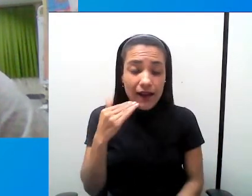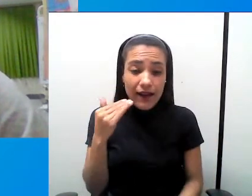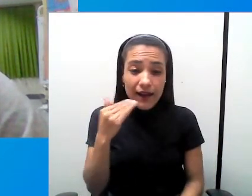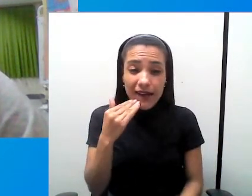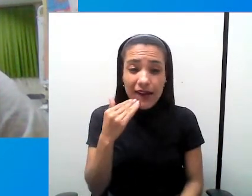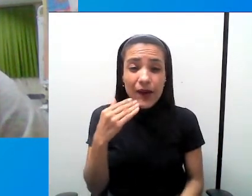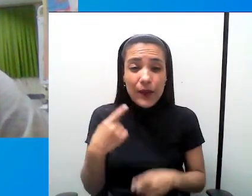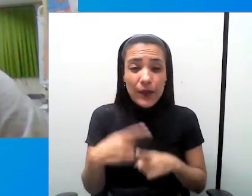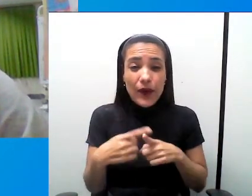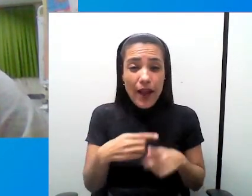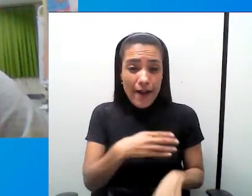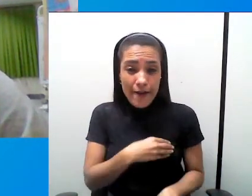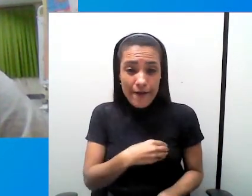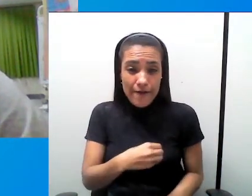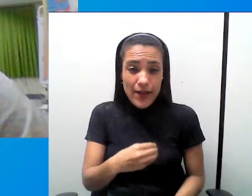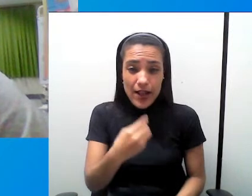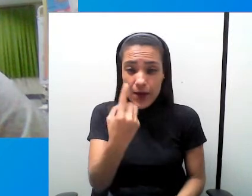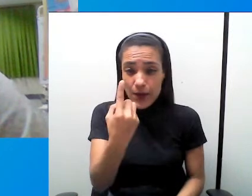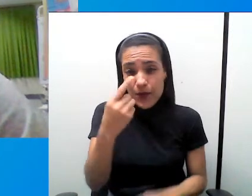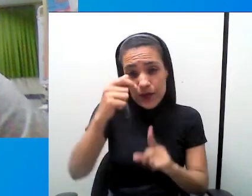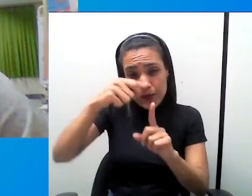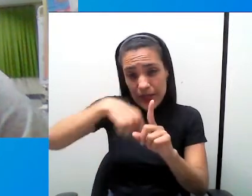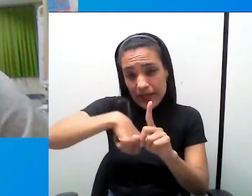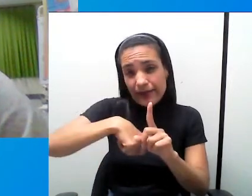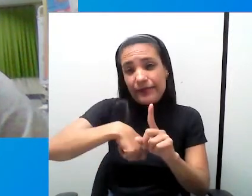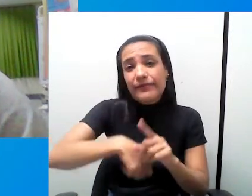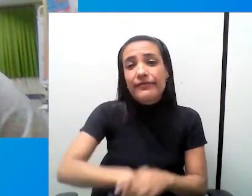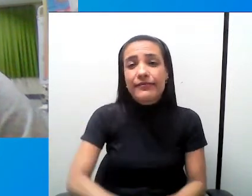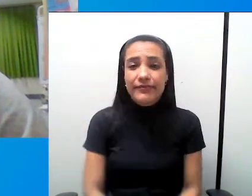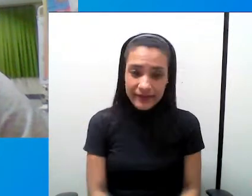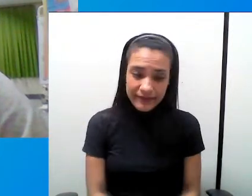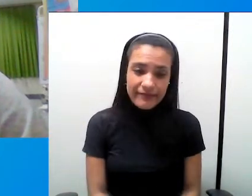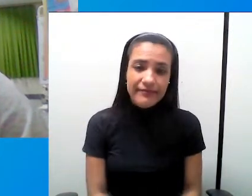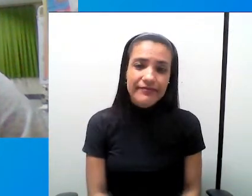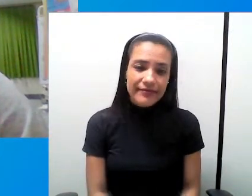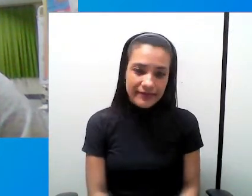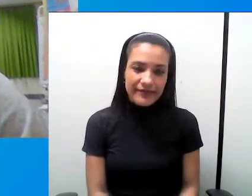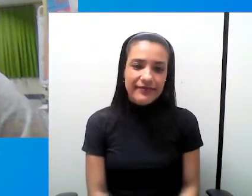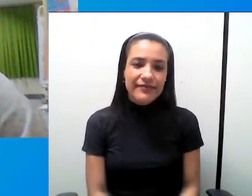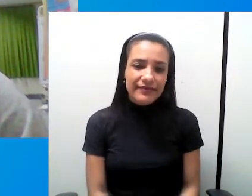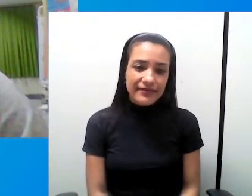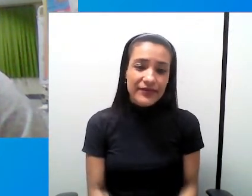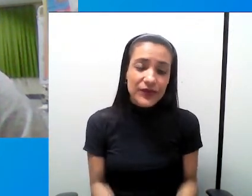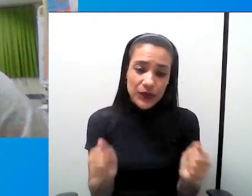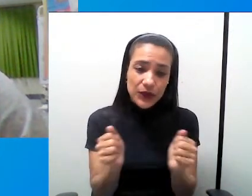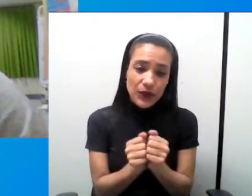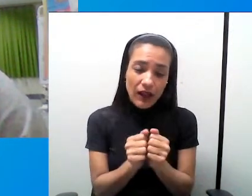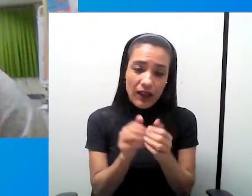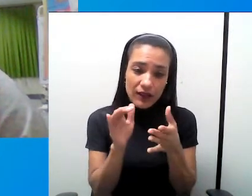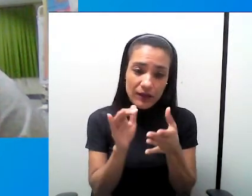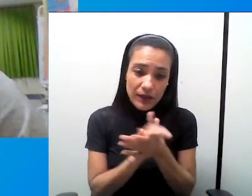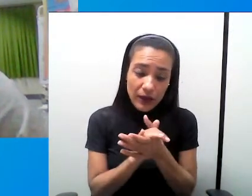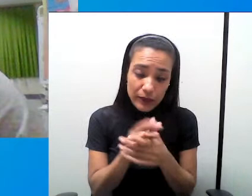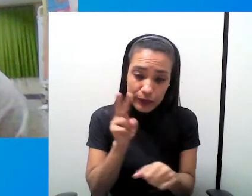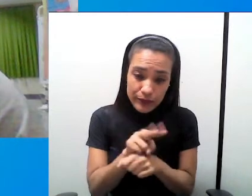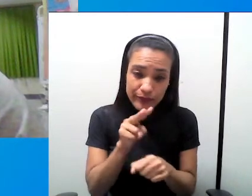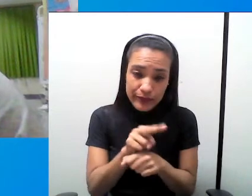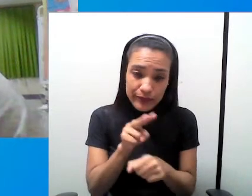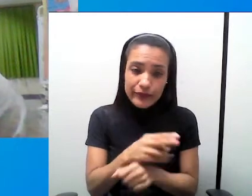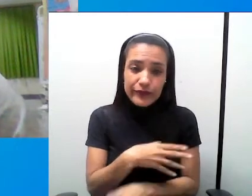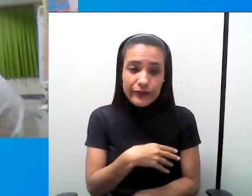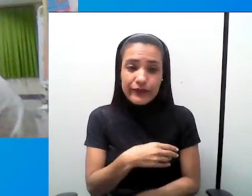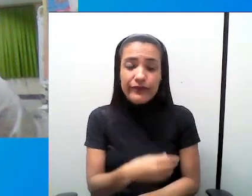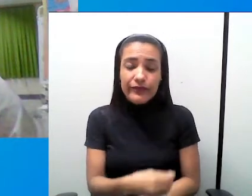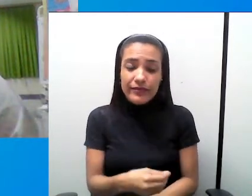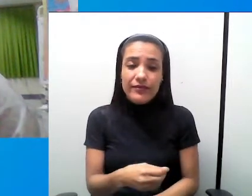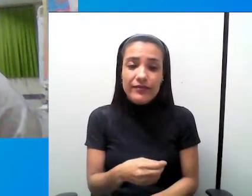mês. Né, ainda estou passando aqui por um período de perda de sono junto com a minha esposa, mas reafirmo, participando aqui